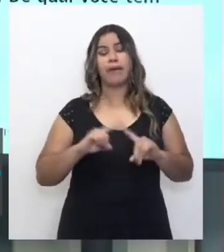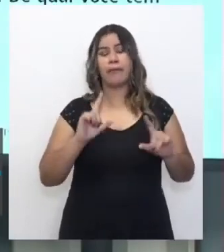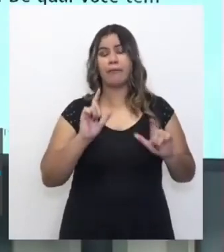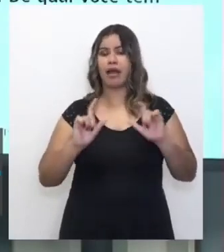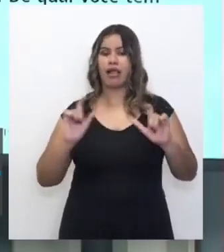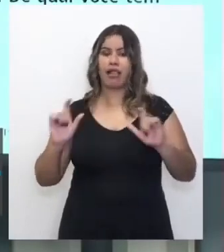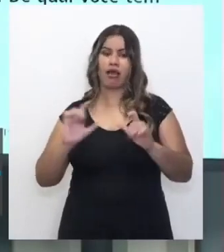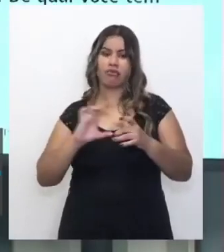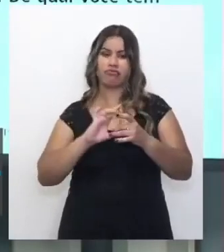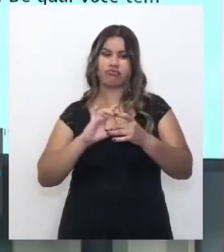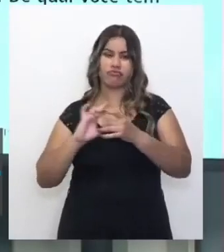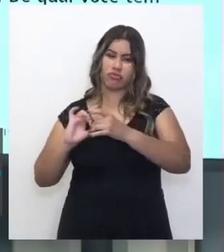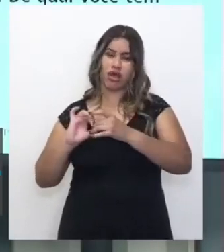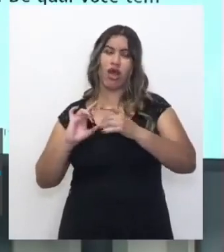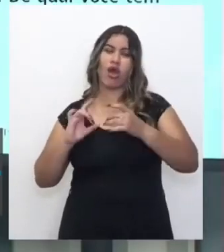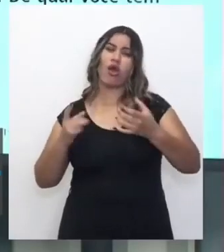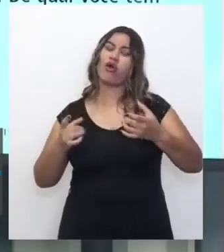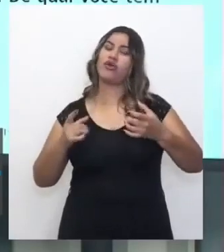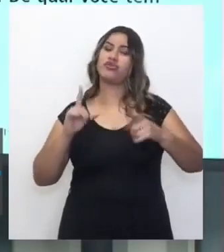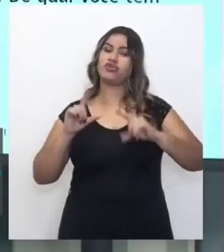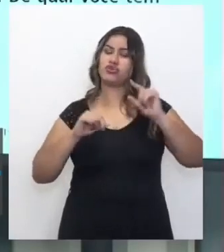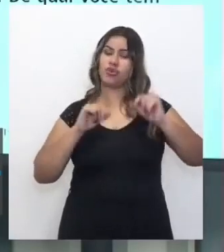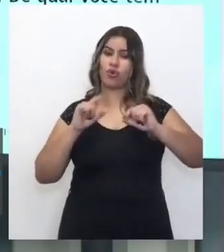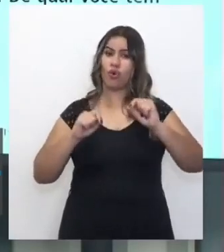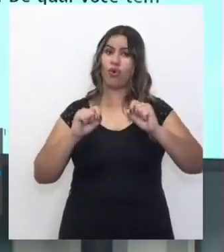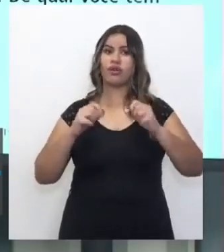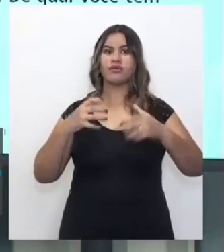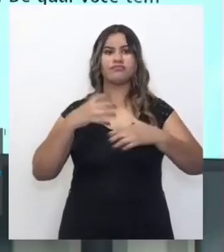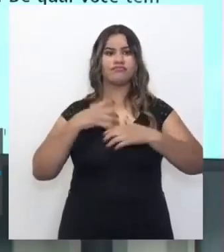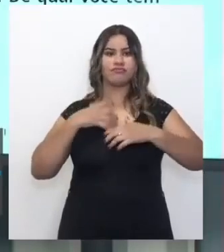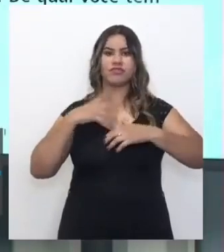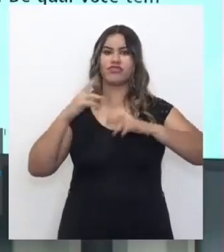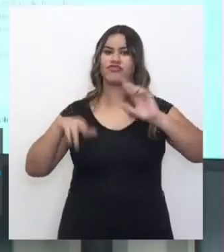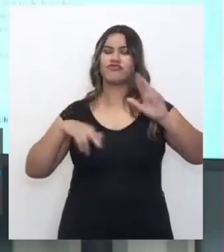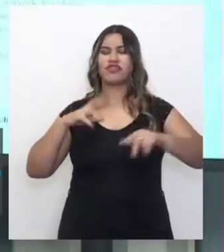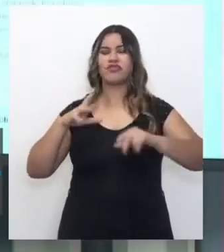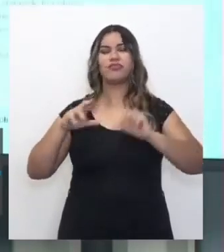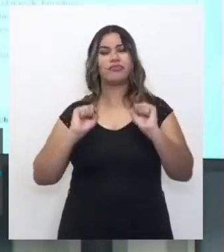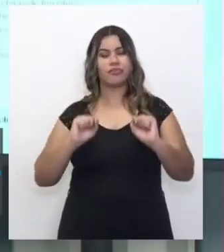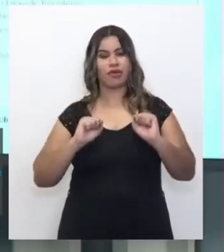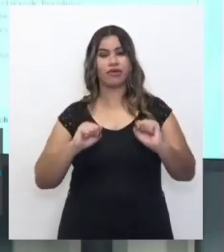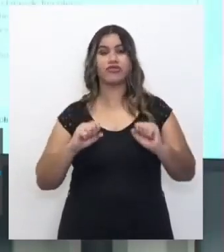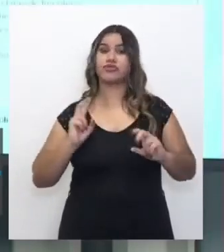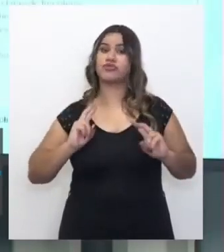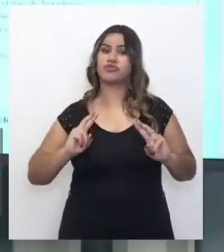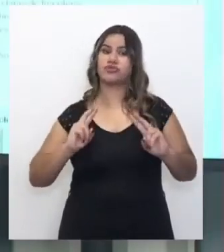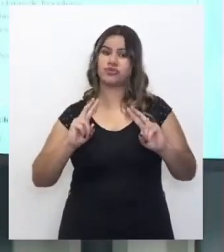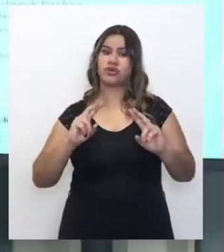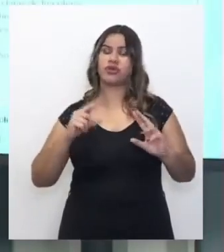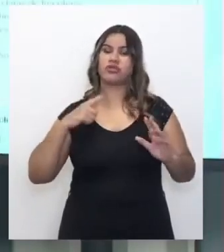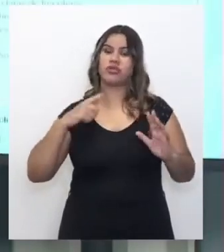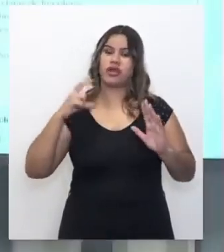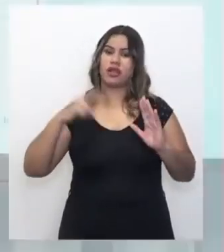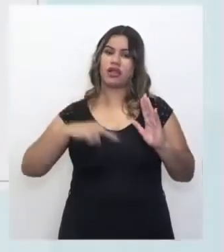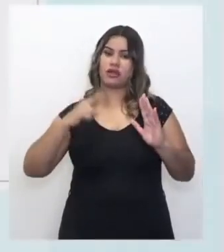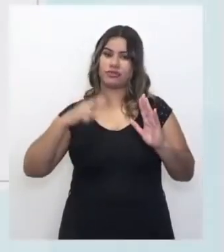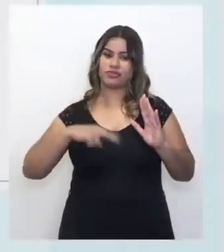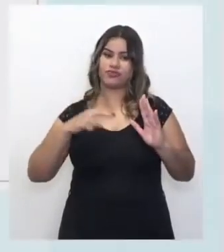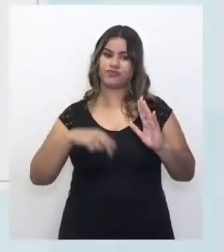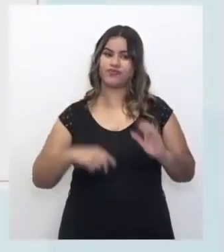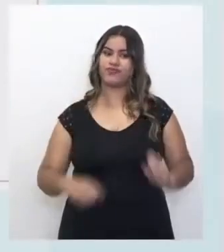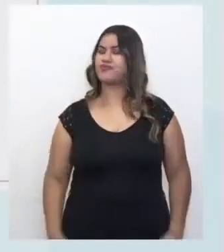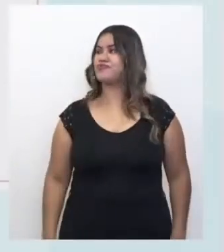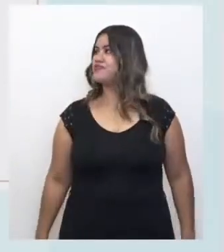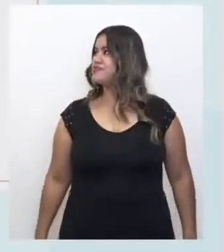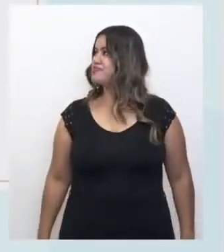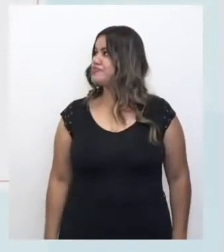ela pode trazer sentidos, efeito de sentido completamente diferente. Prosseguindo com a aula, nós temos uma leitura agora na tela, tá?